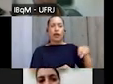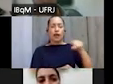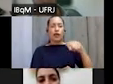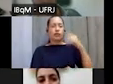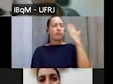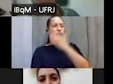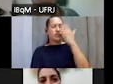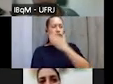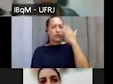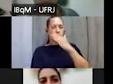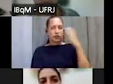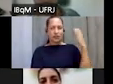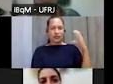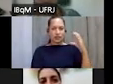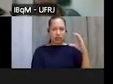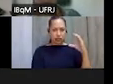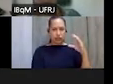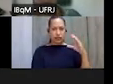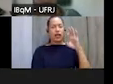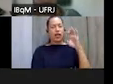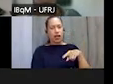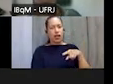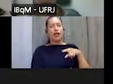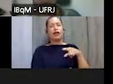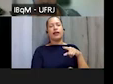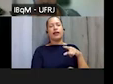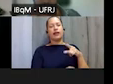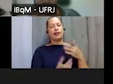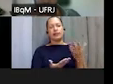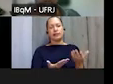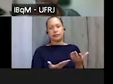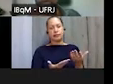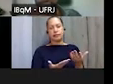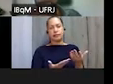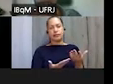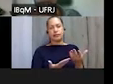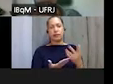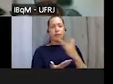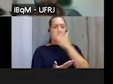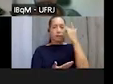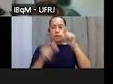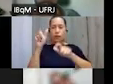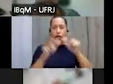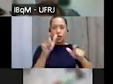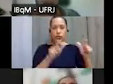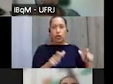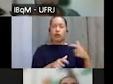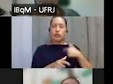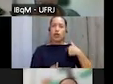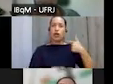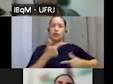ciência são, de certa maneira, muito dessas pessoas com as quais eu trabalhei nos